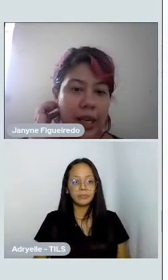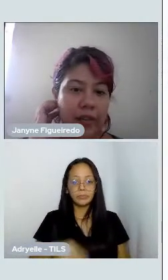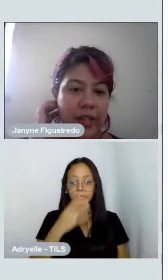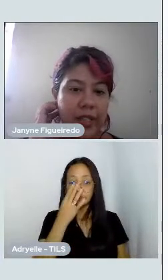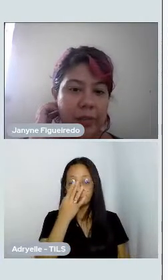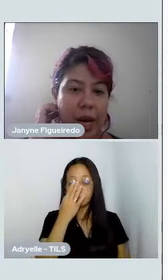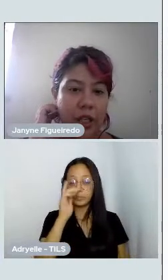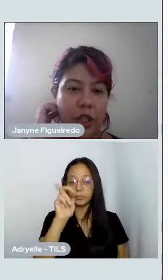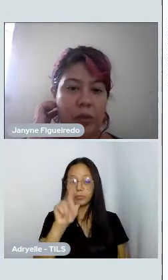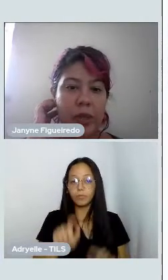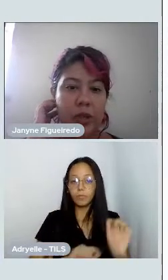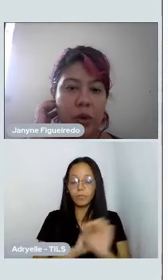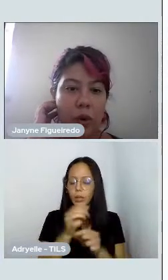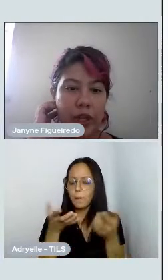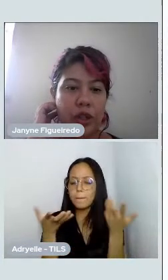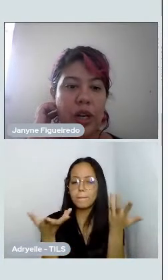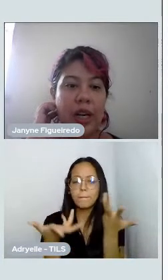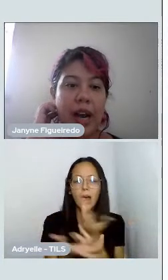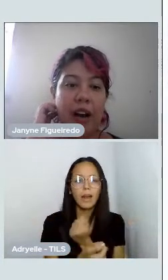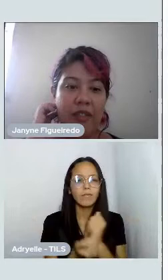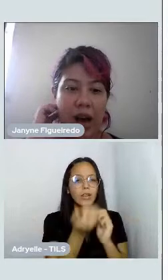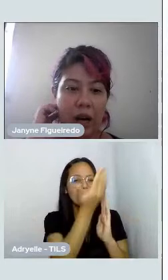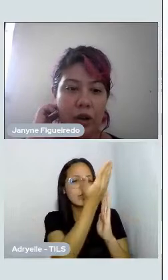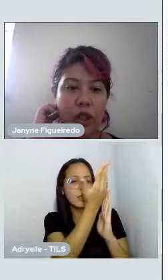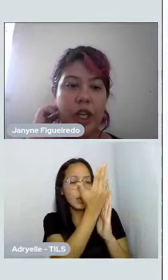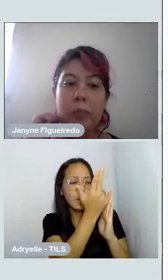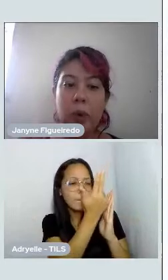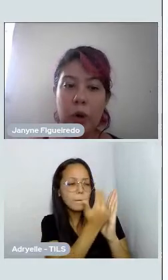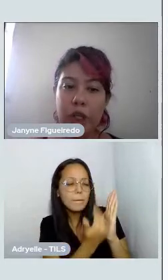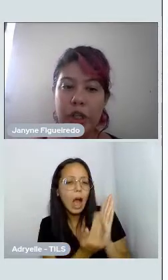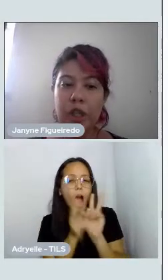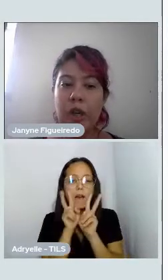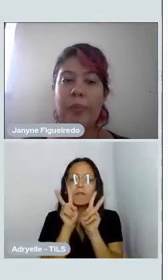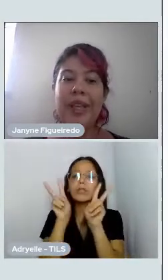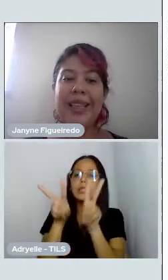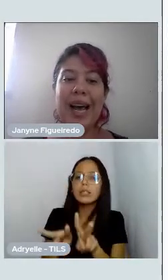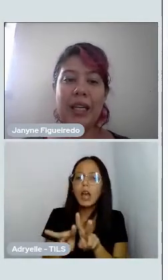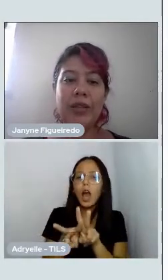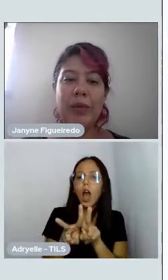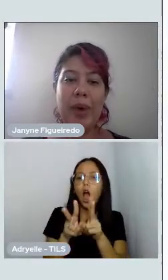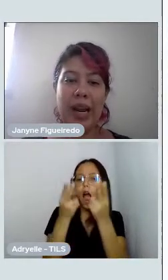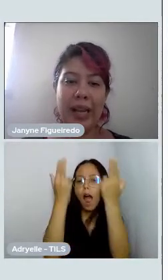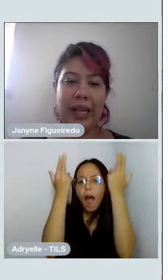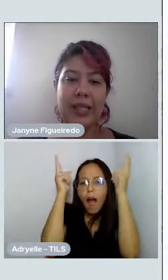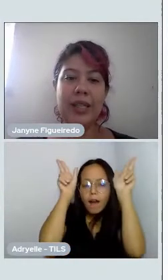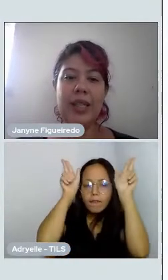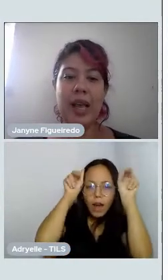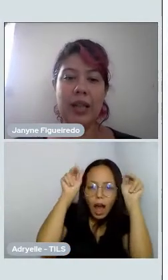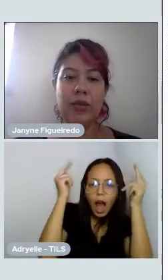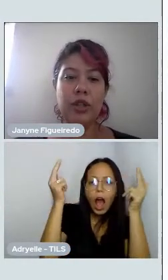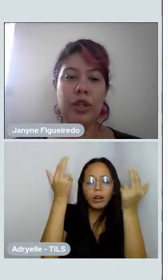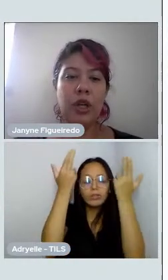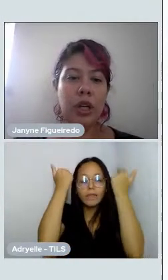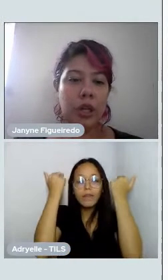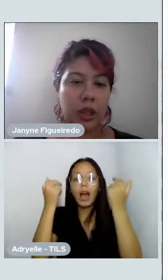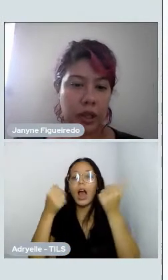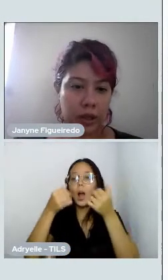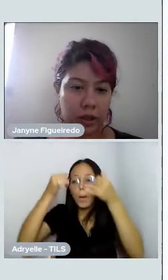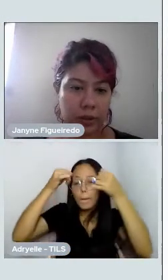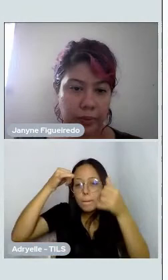São as incríveis imagens de bisões, cavalos e bois, pintados em paredes e